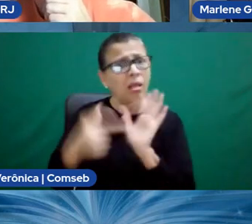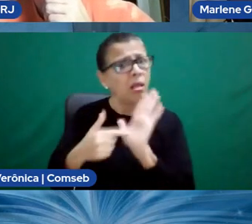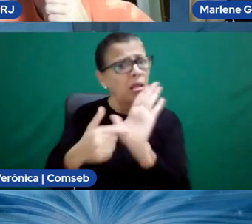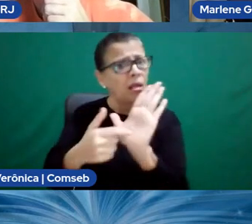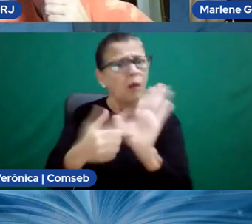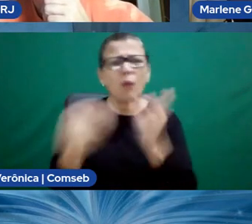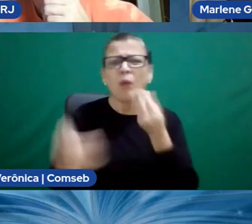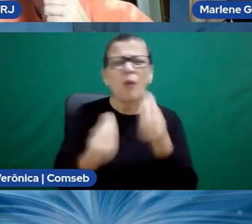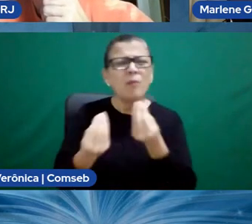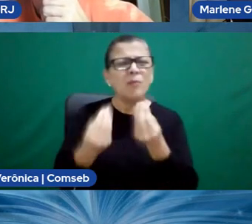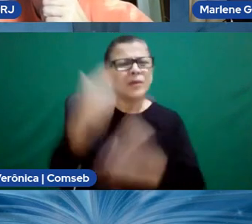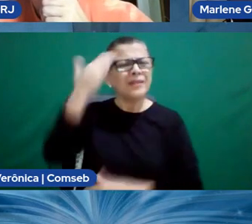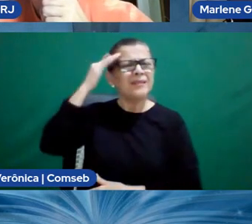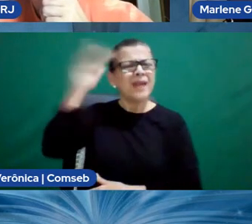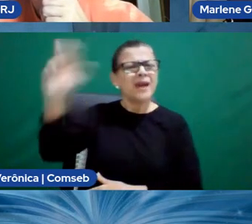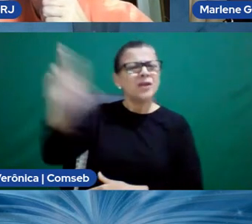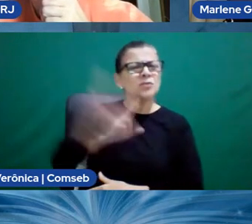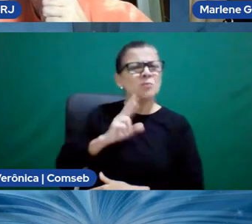espíritos?